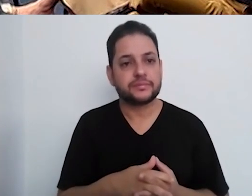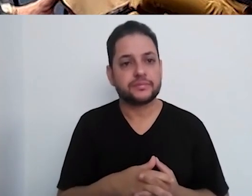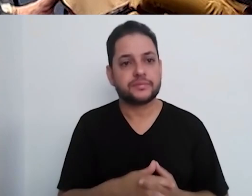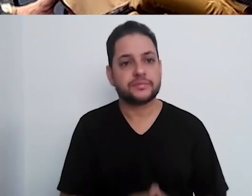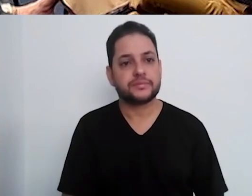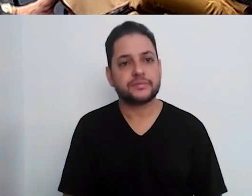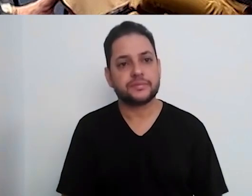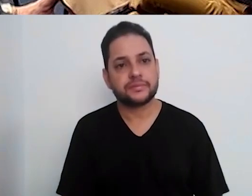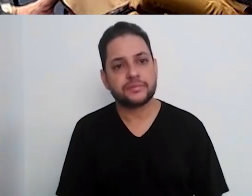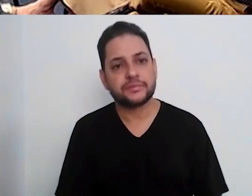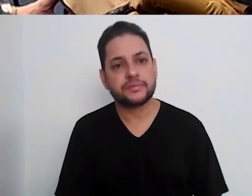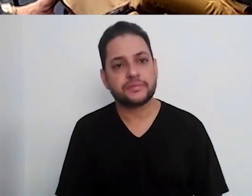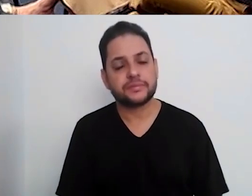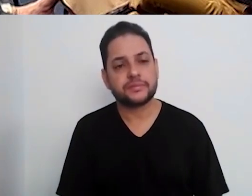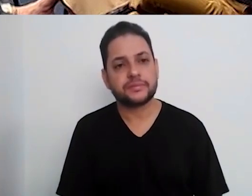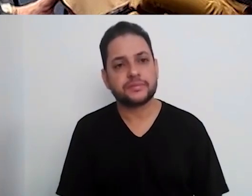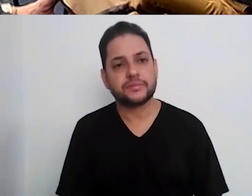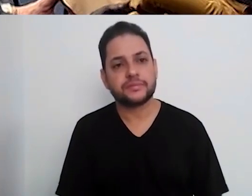funciona, né, para a